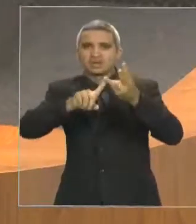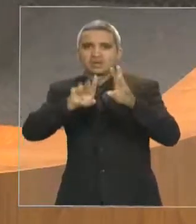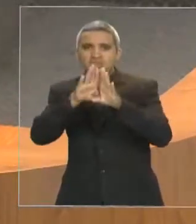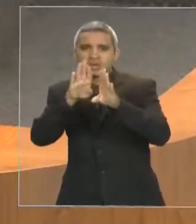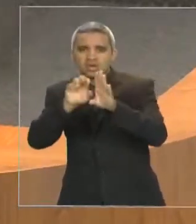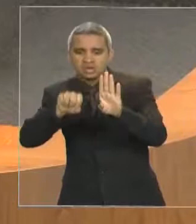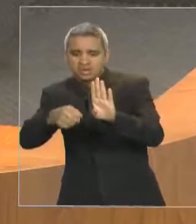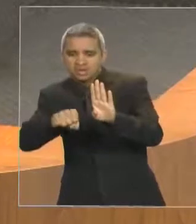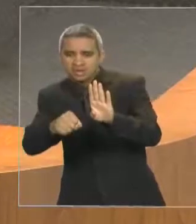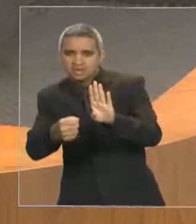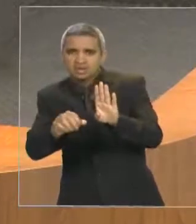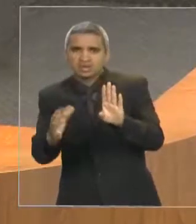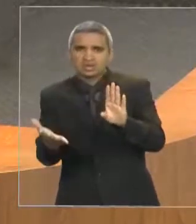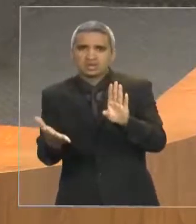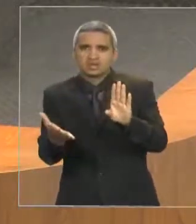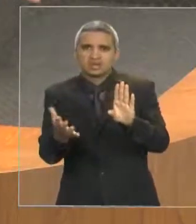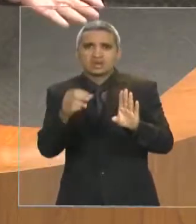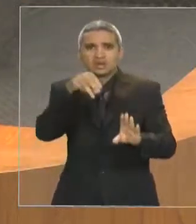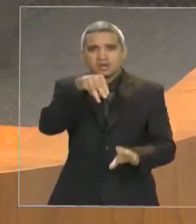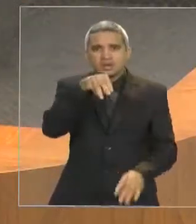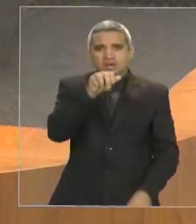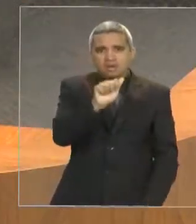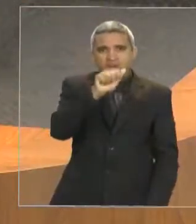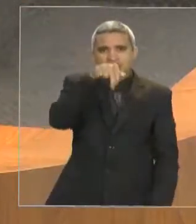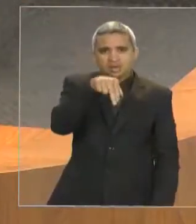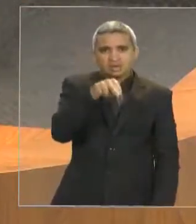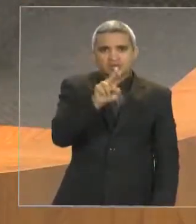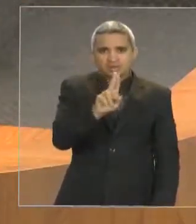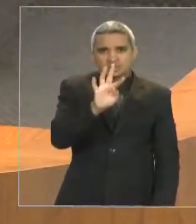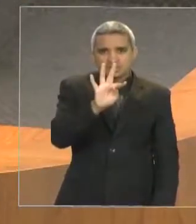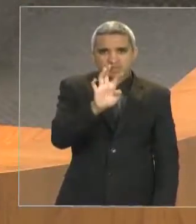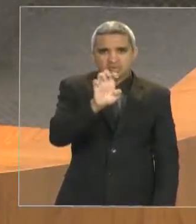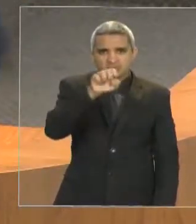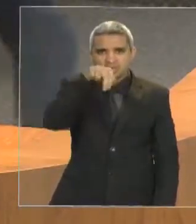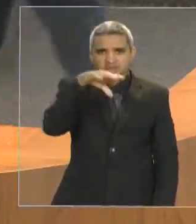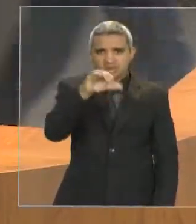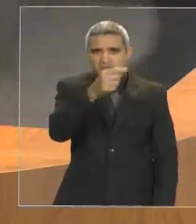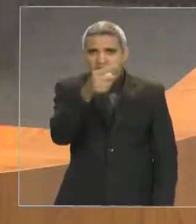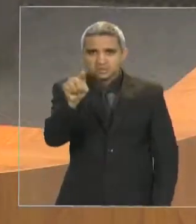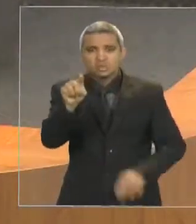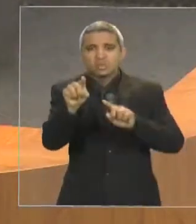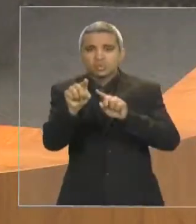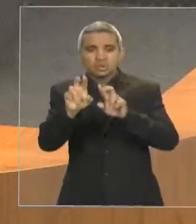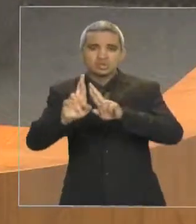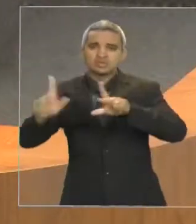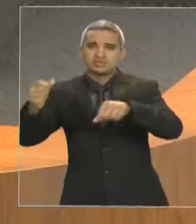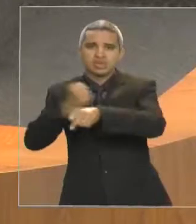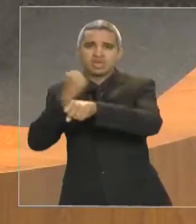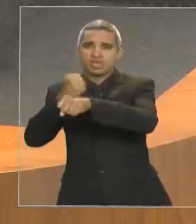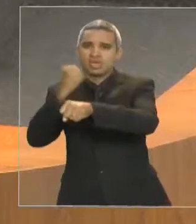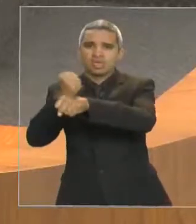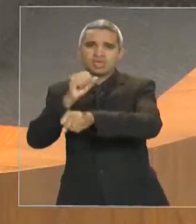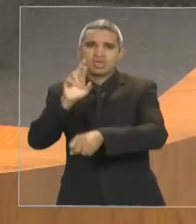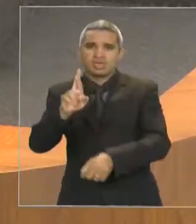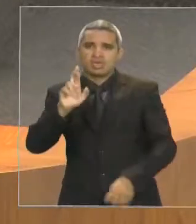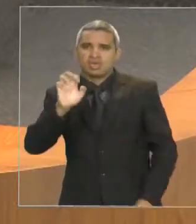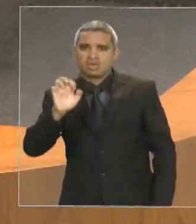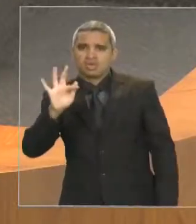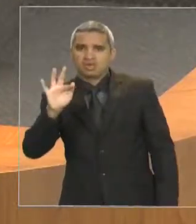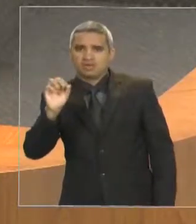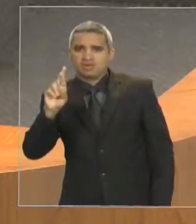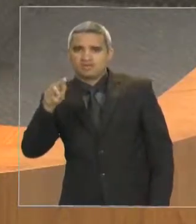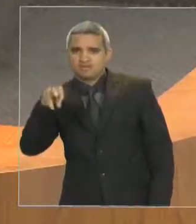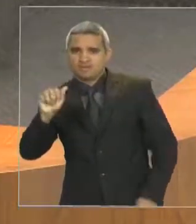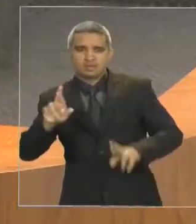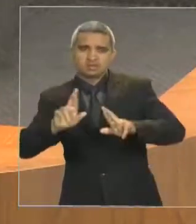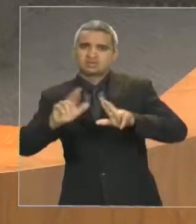reconstrução. Isso é o dia a dia de toda a Secretaria de Educação. E eu invoco aqui o deputado César Pires, que tem pessoas